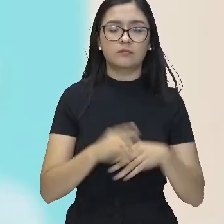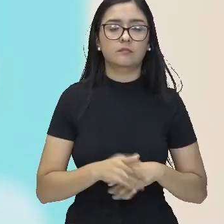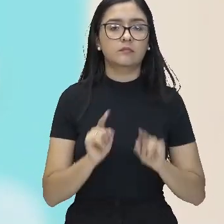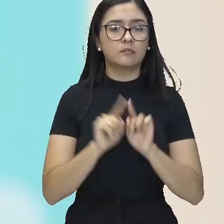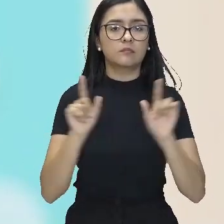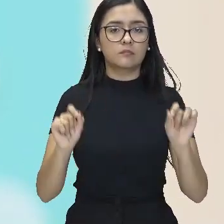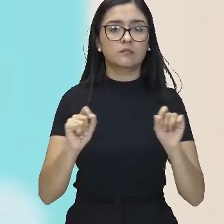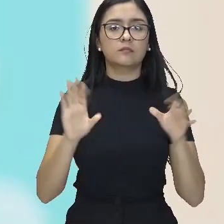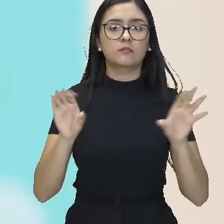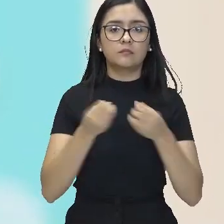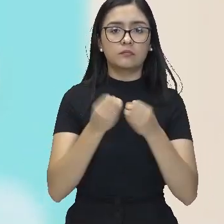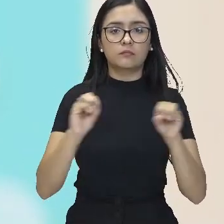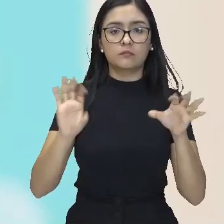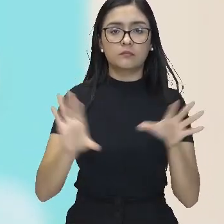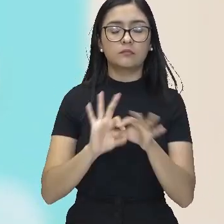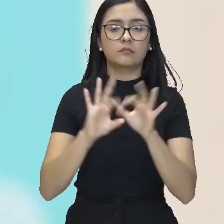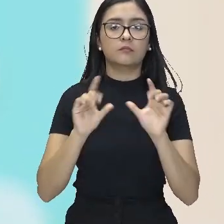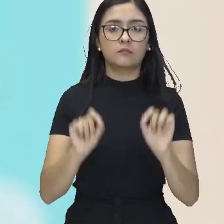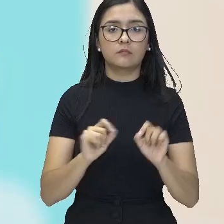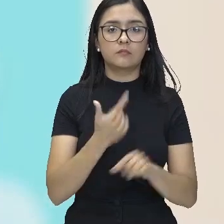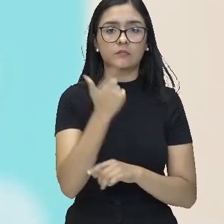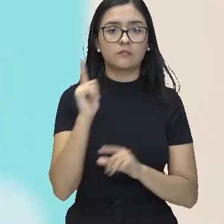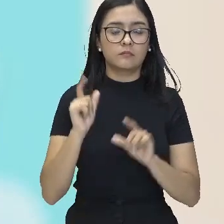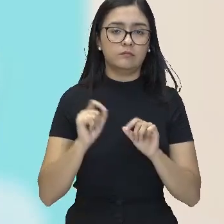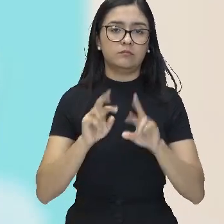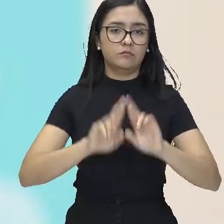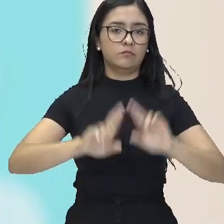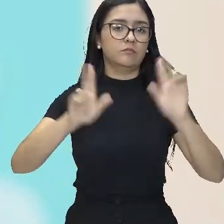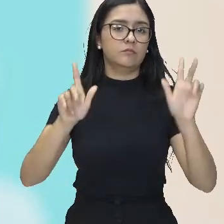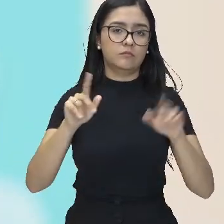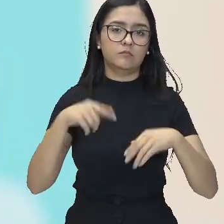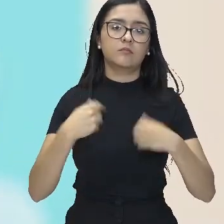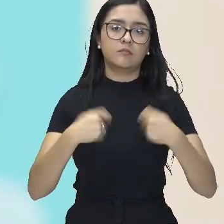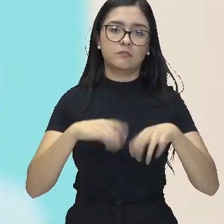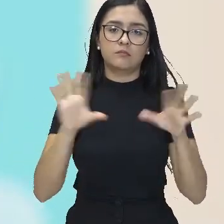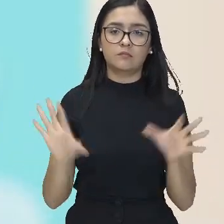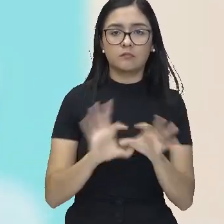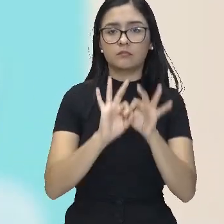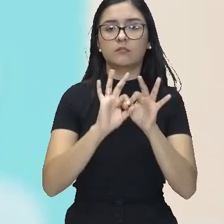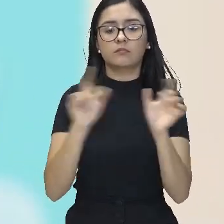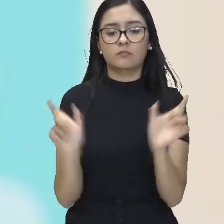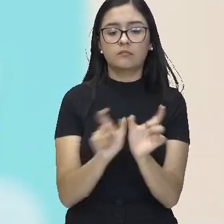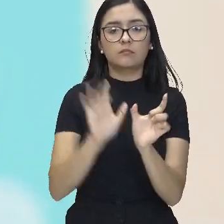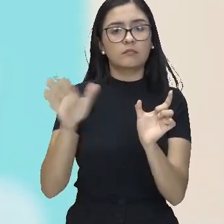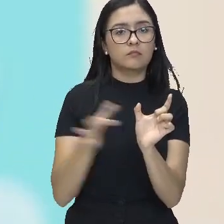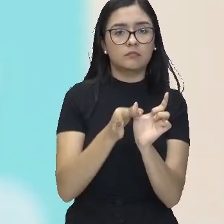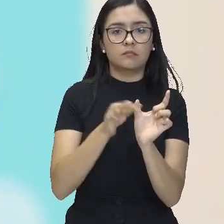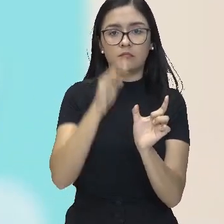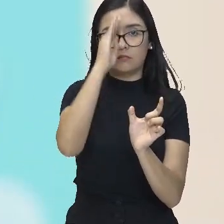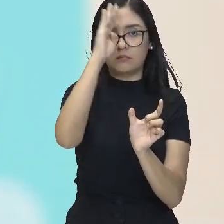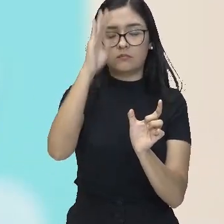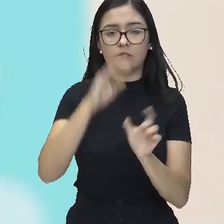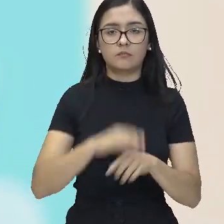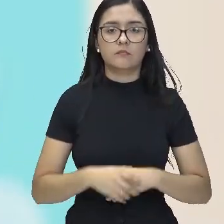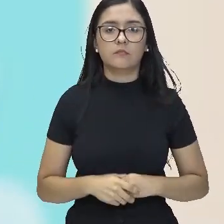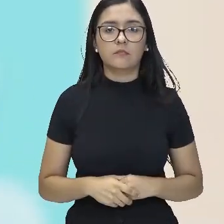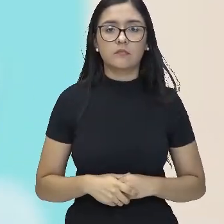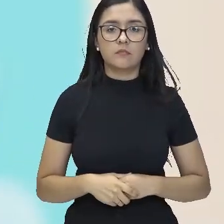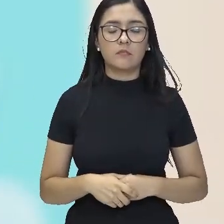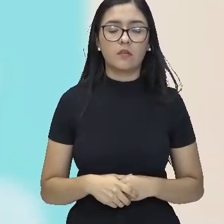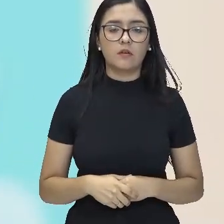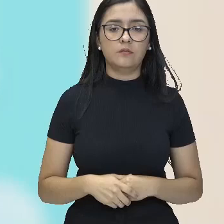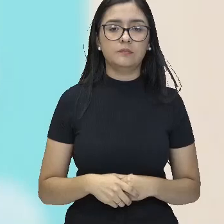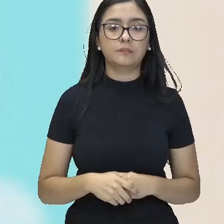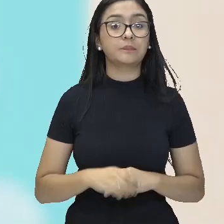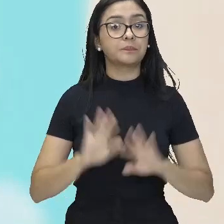a subordinada é outro caso, né? Ela vai depender totalmente de uma oração principal. Então,